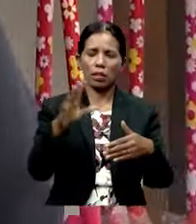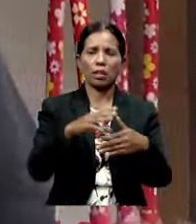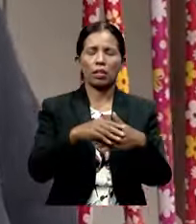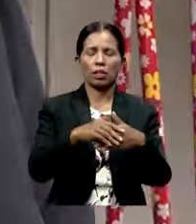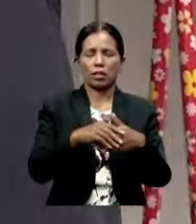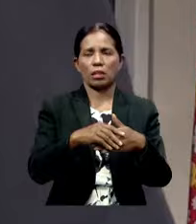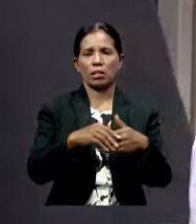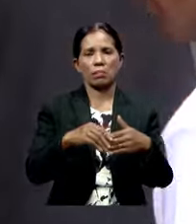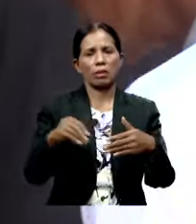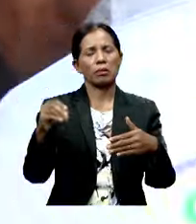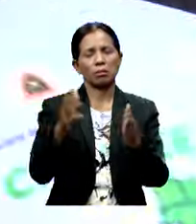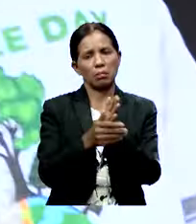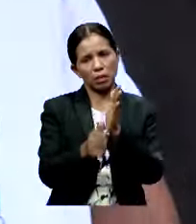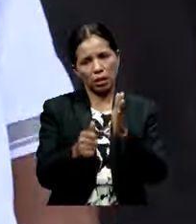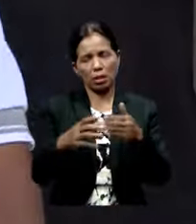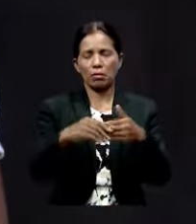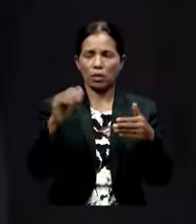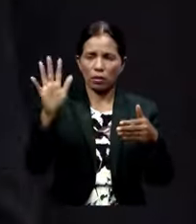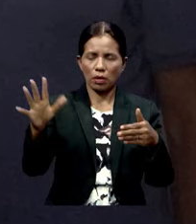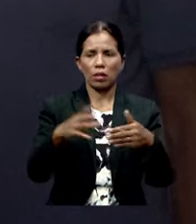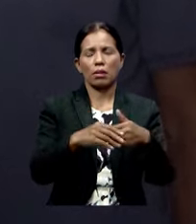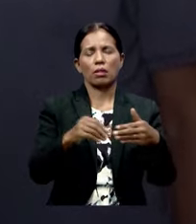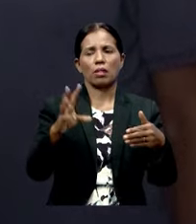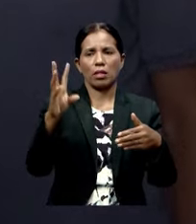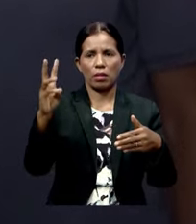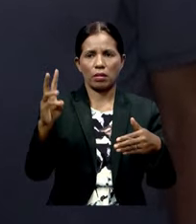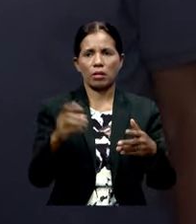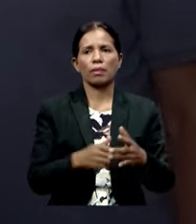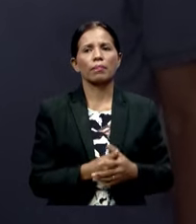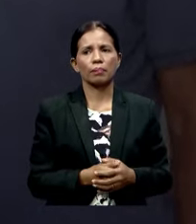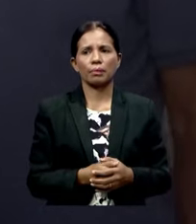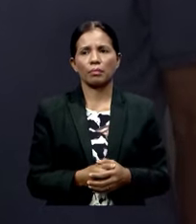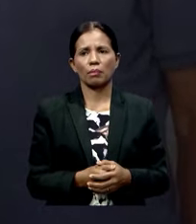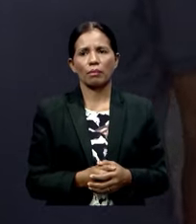balão 5, 75, balão fila falei todos,